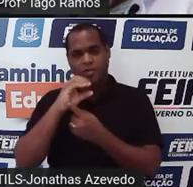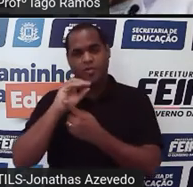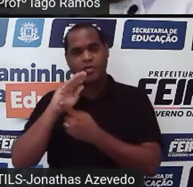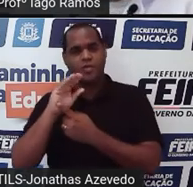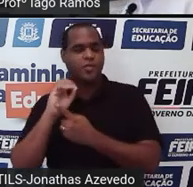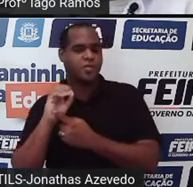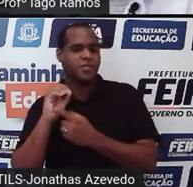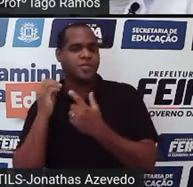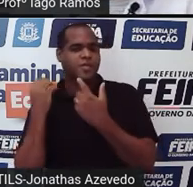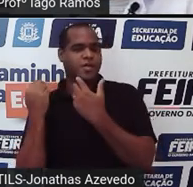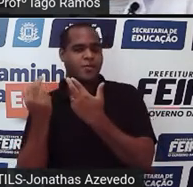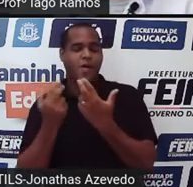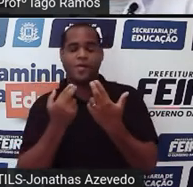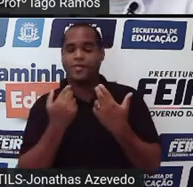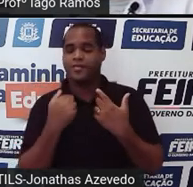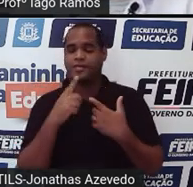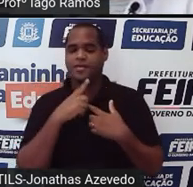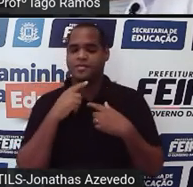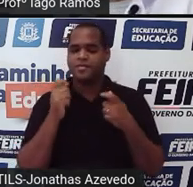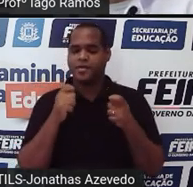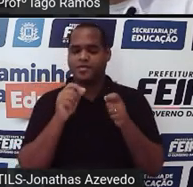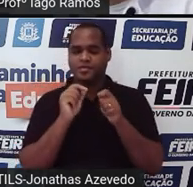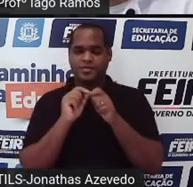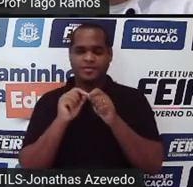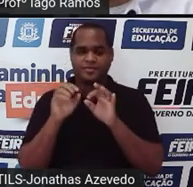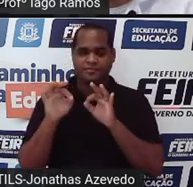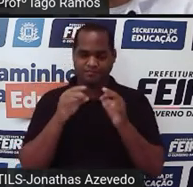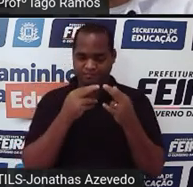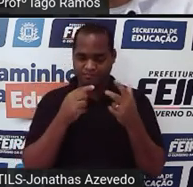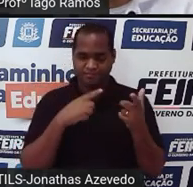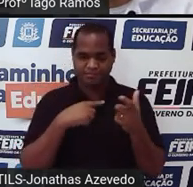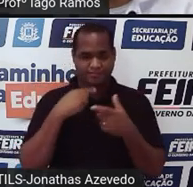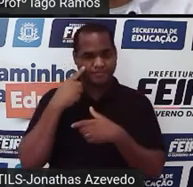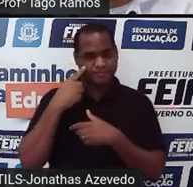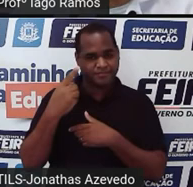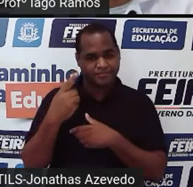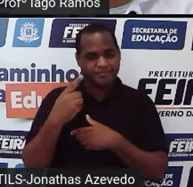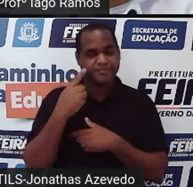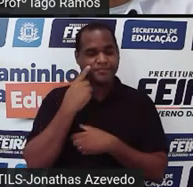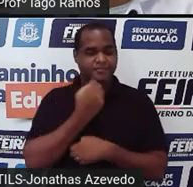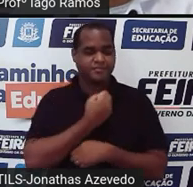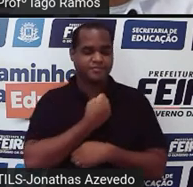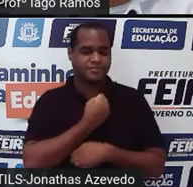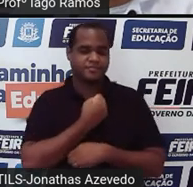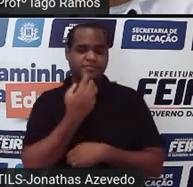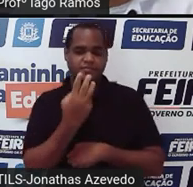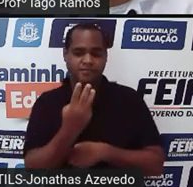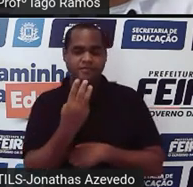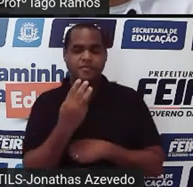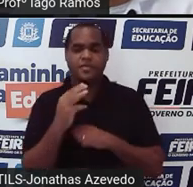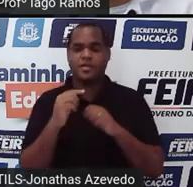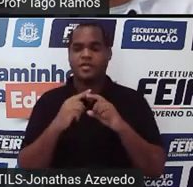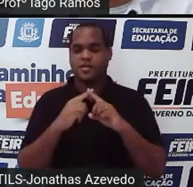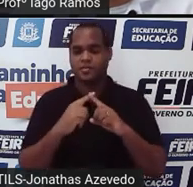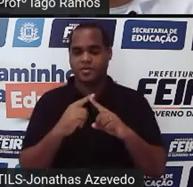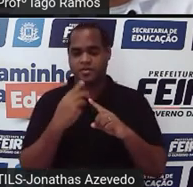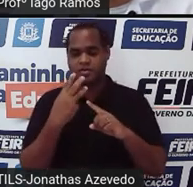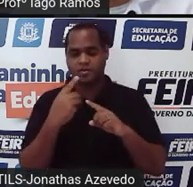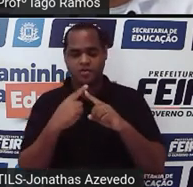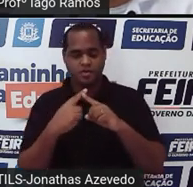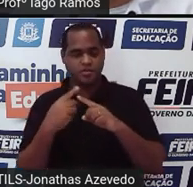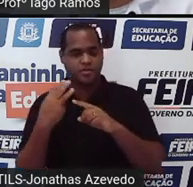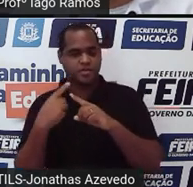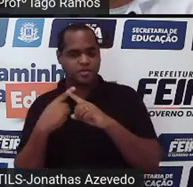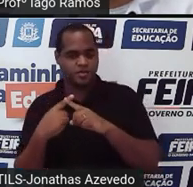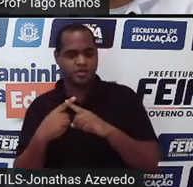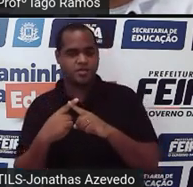é o mesmo do paralelepípedo é só a gente fazer assim ó pega o comprimento três multiplica pela largura